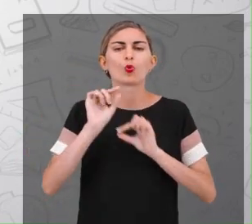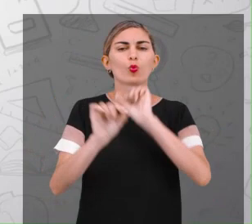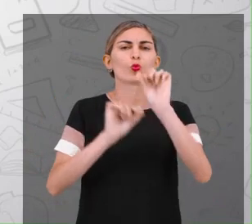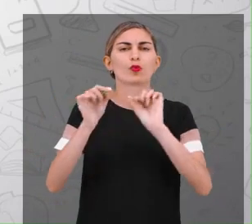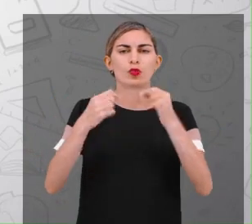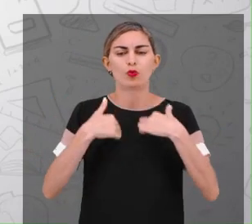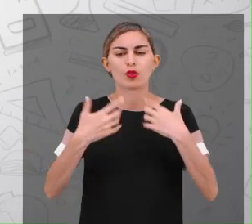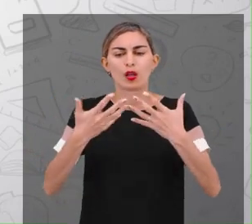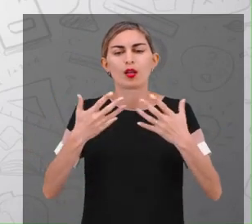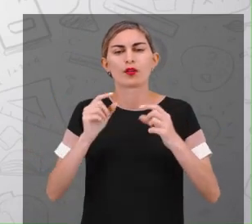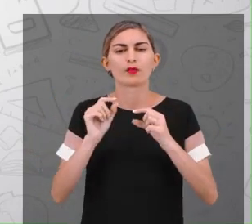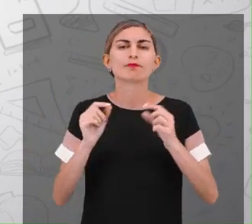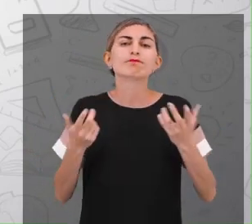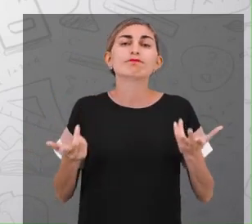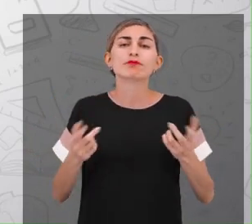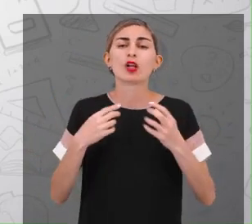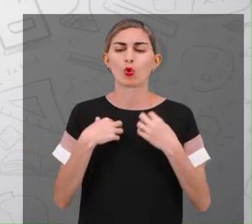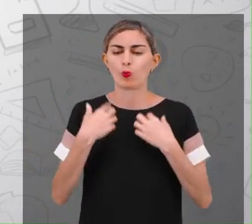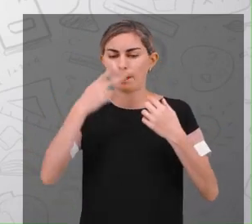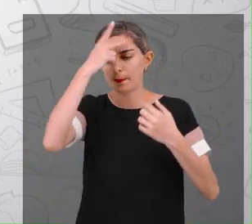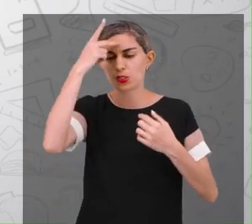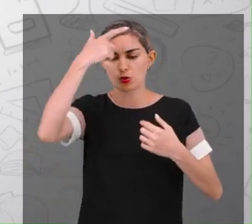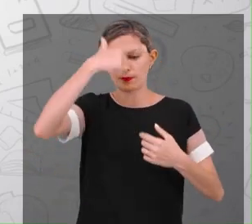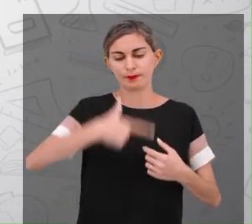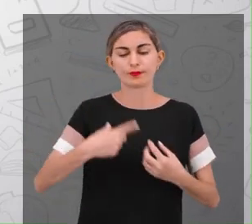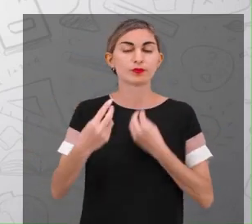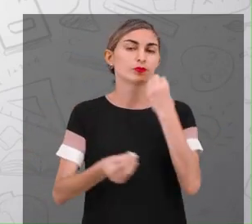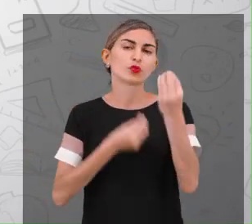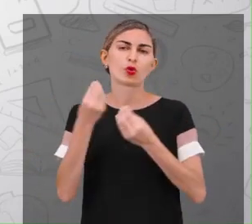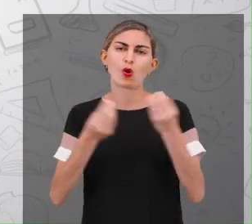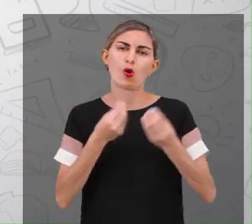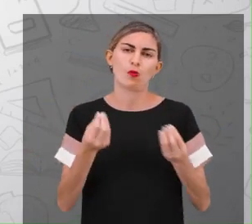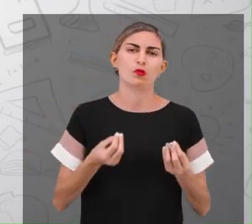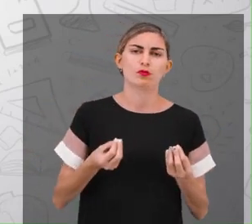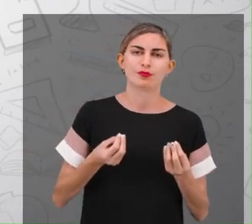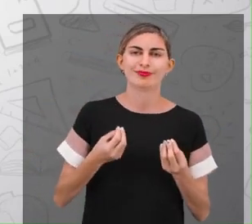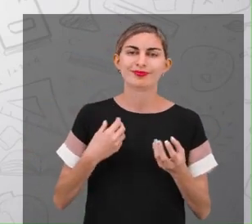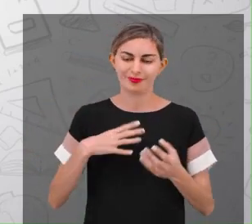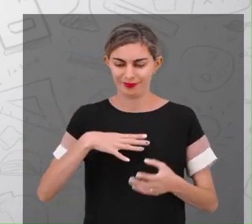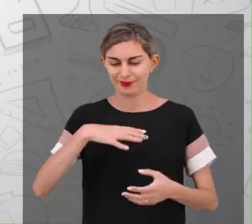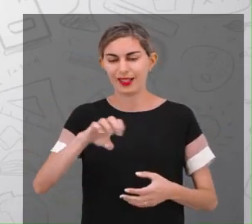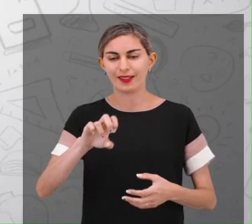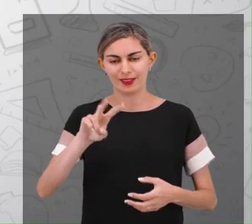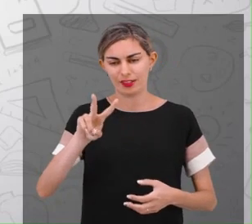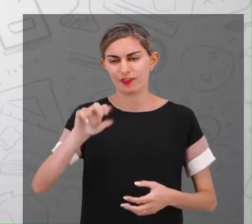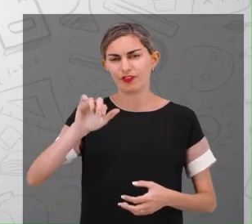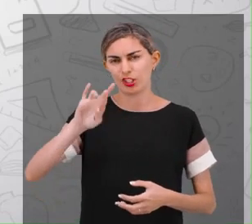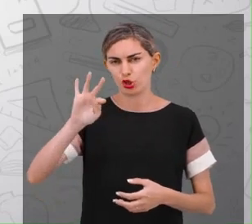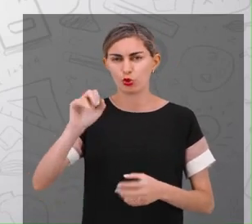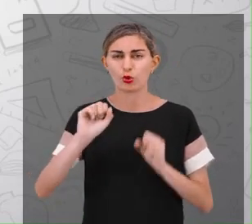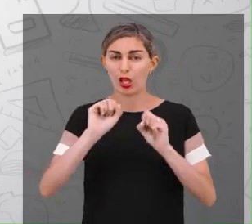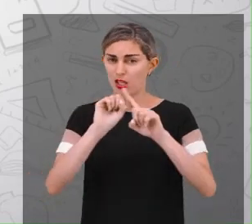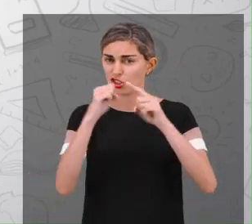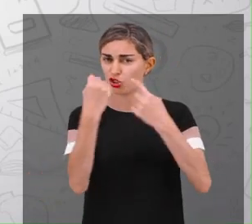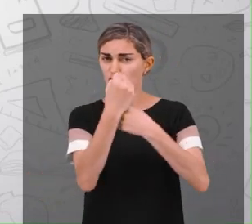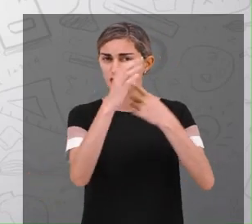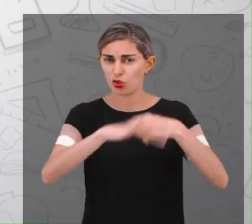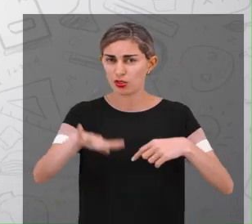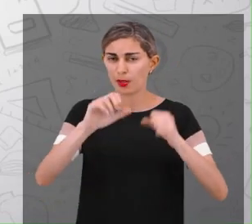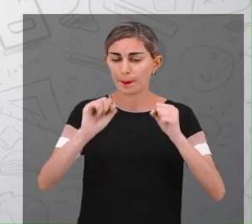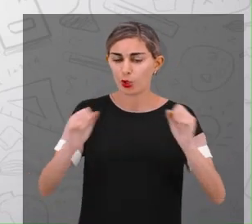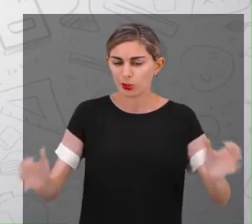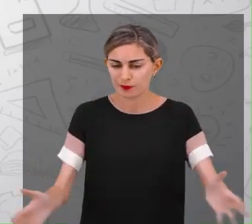como fazer para me tornar esta pessoa? O problema da ética da virtude é que as sociedades podem dar ênfase a